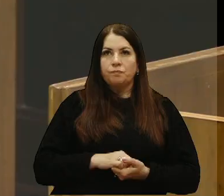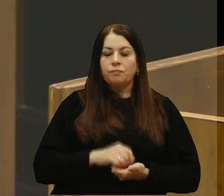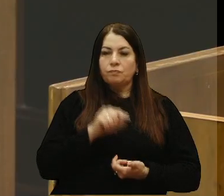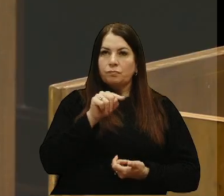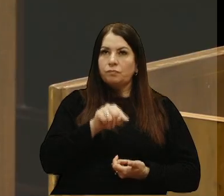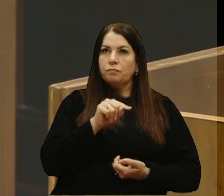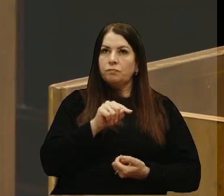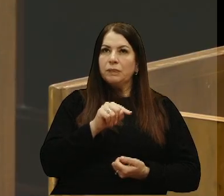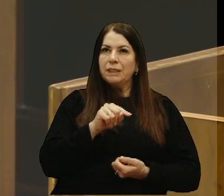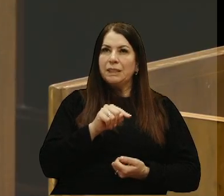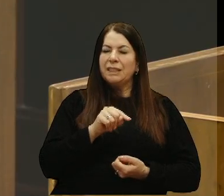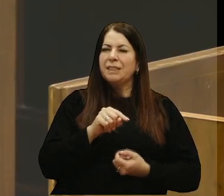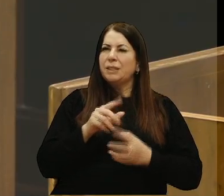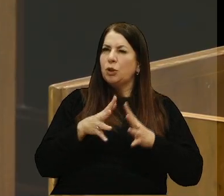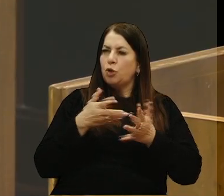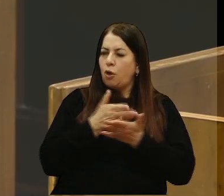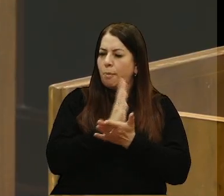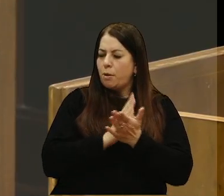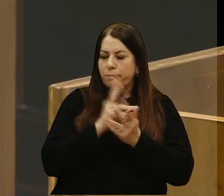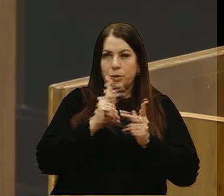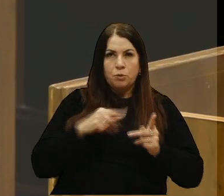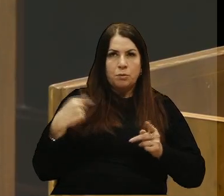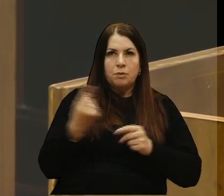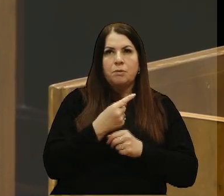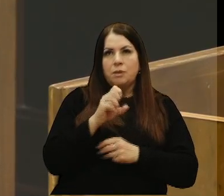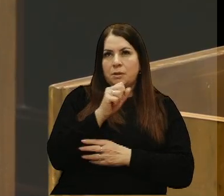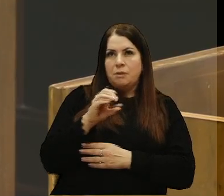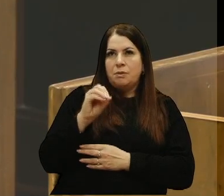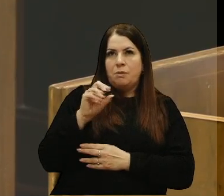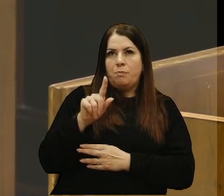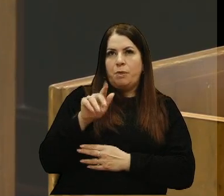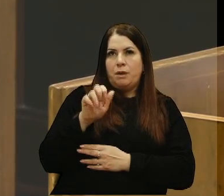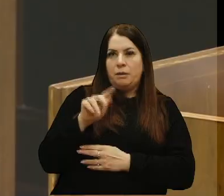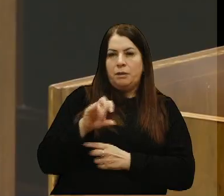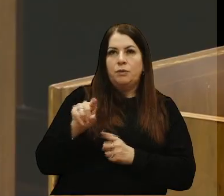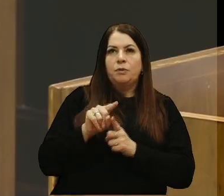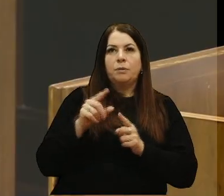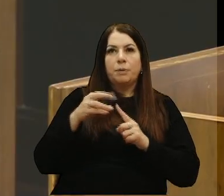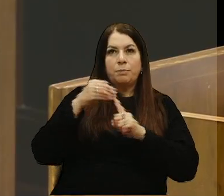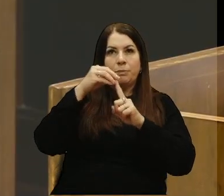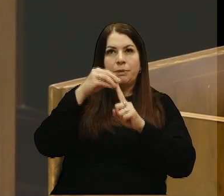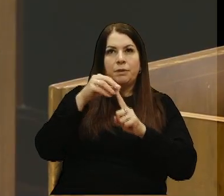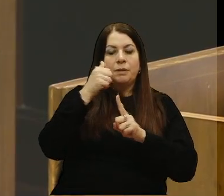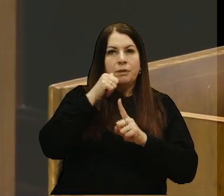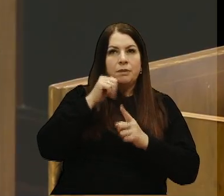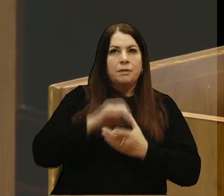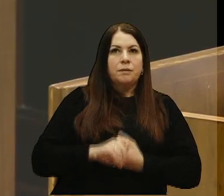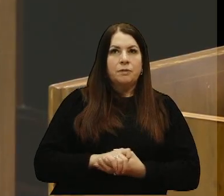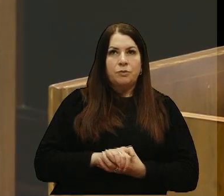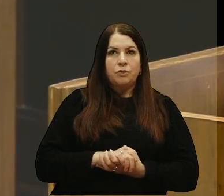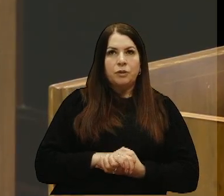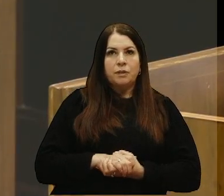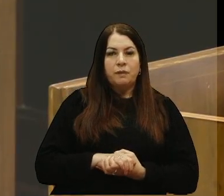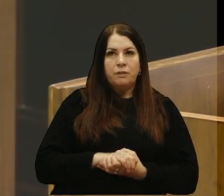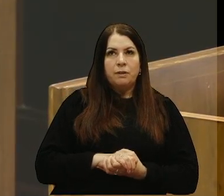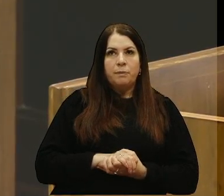Esse atormenta muitas pessoas na região de São Pelegrino, principalmente as mulheres.